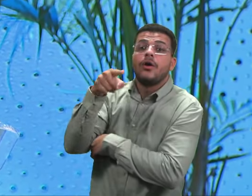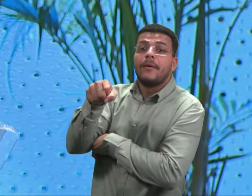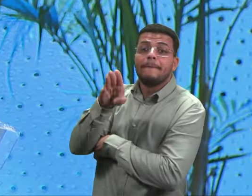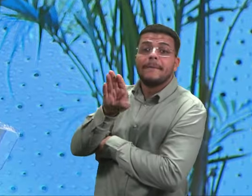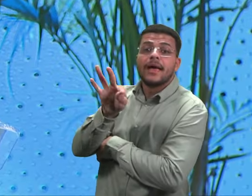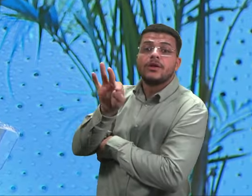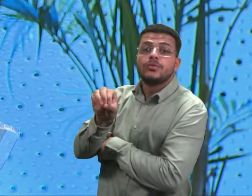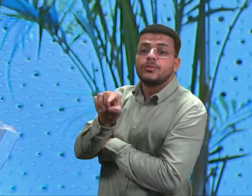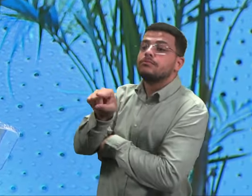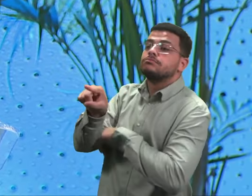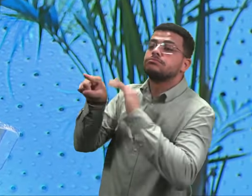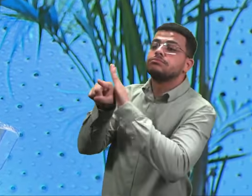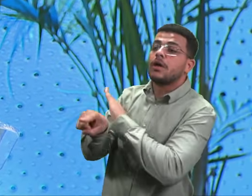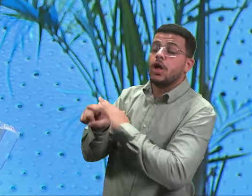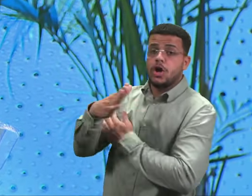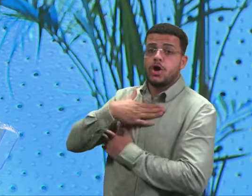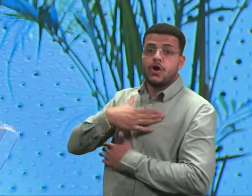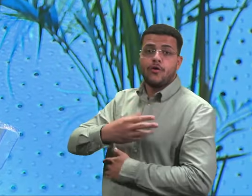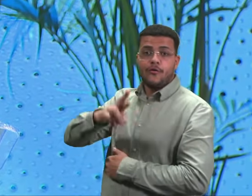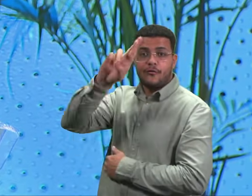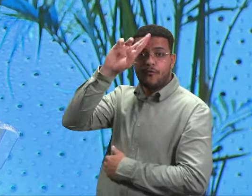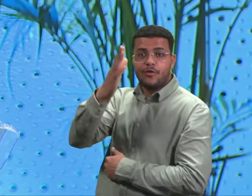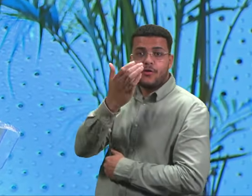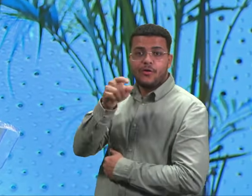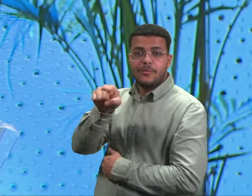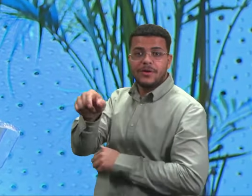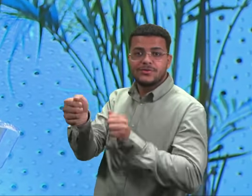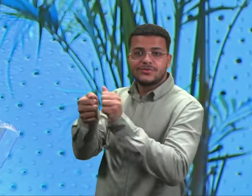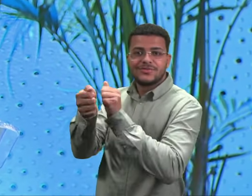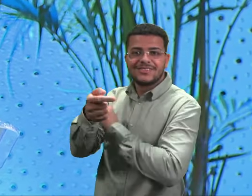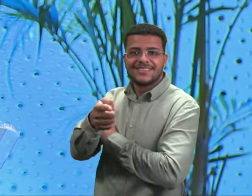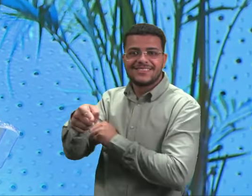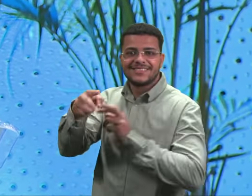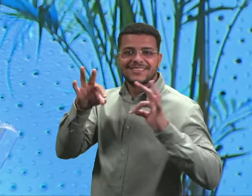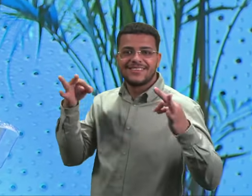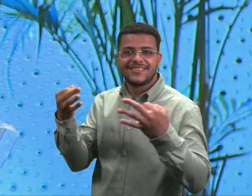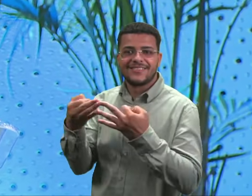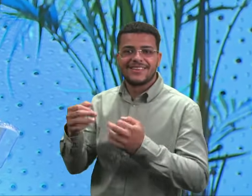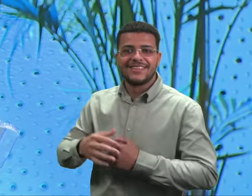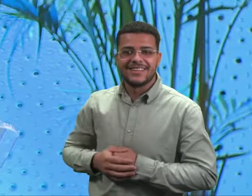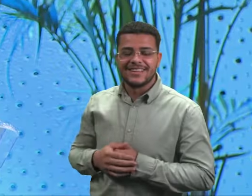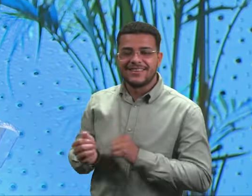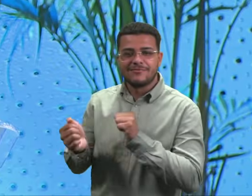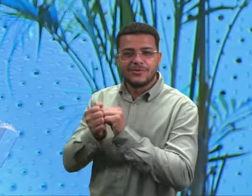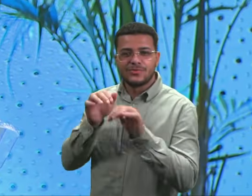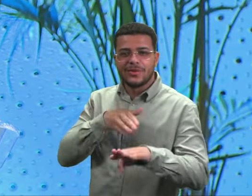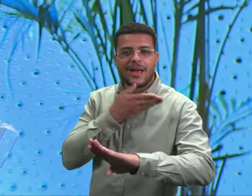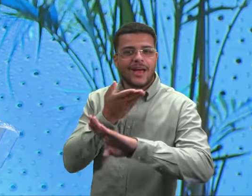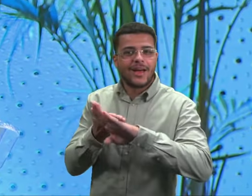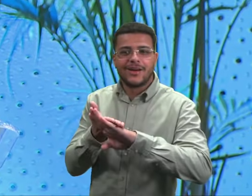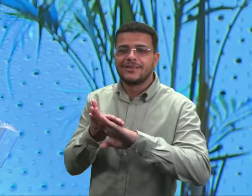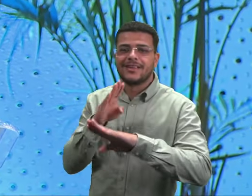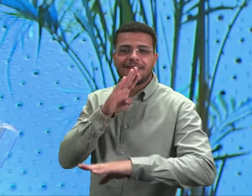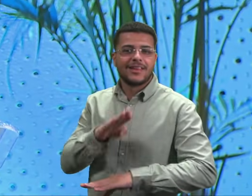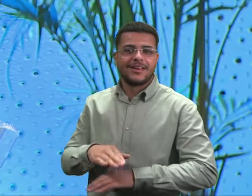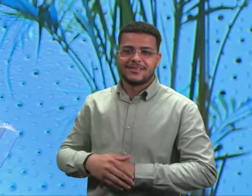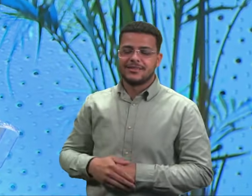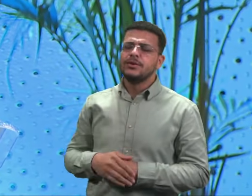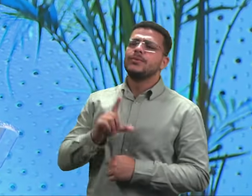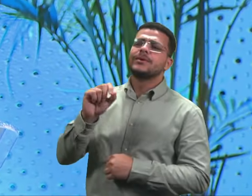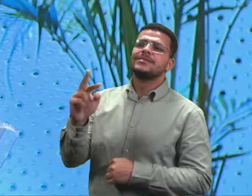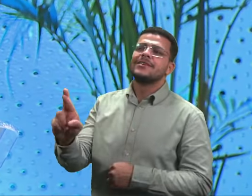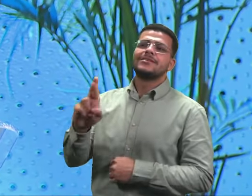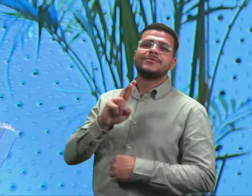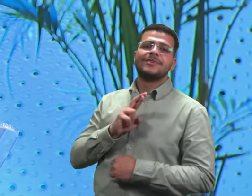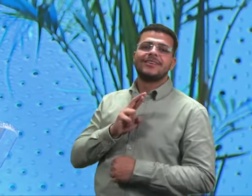Beto, eu vou almoçar contigo hoje, vou passar a tarde toda contigo. O que você diria? Estar